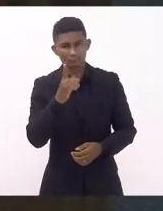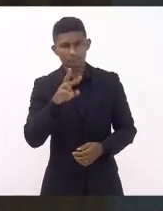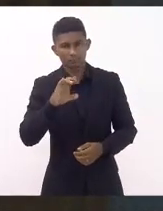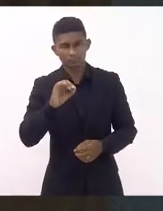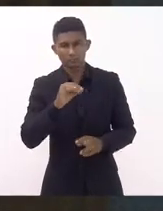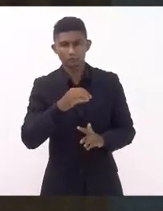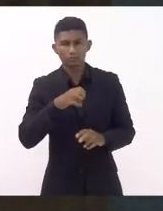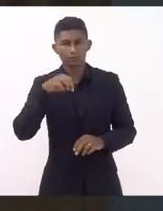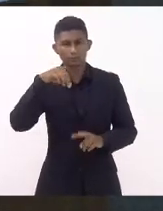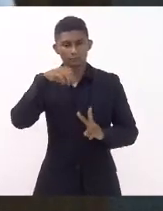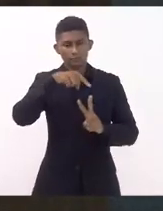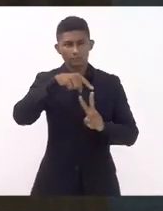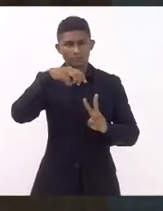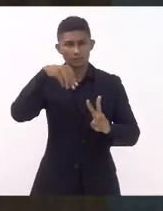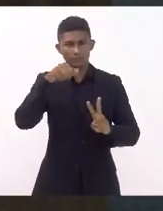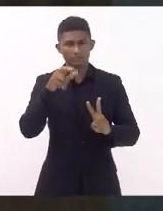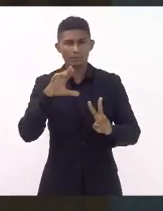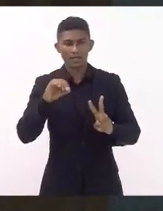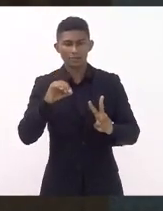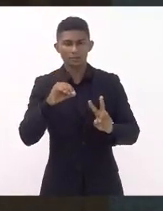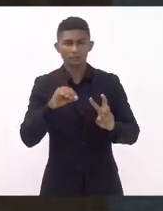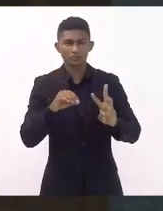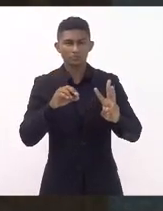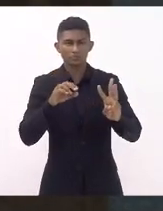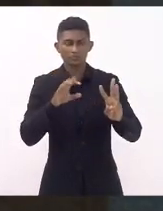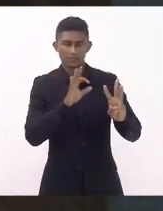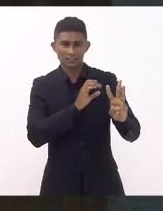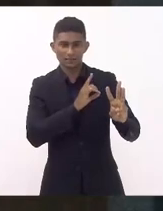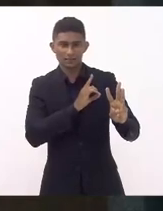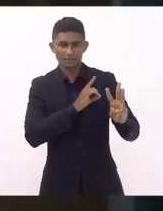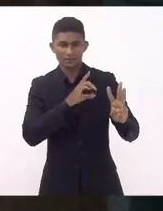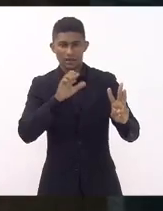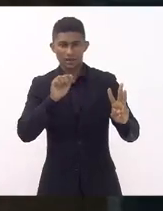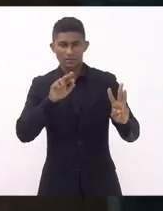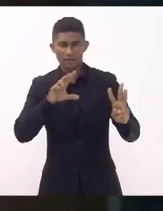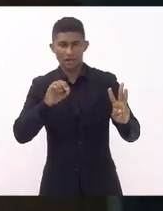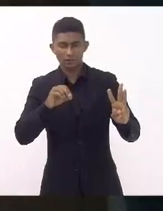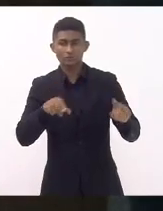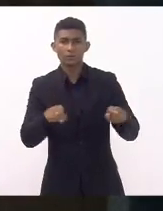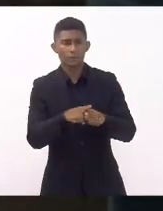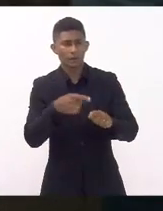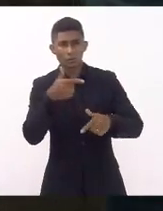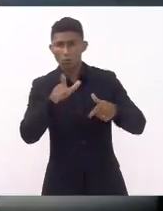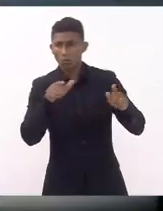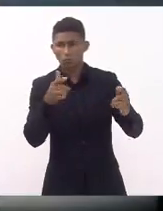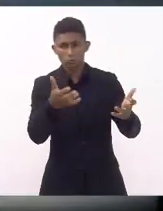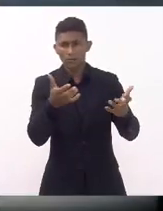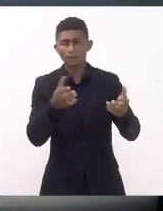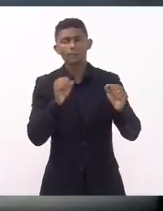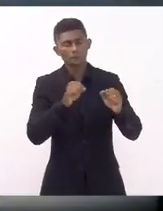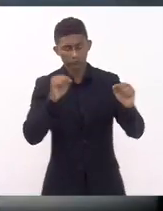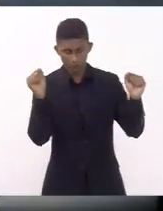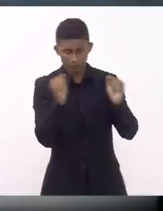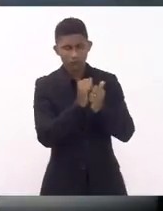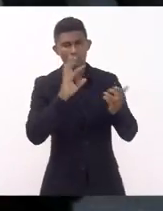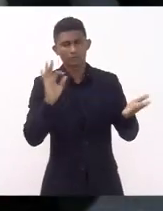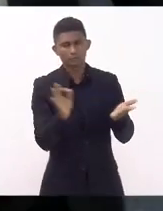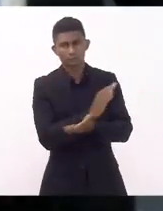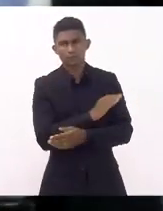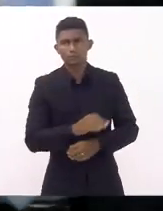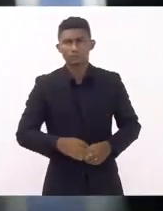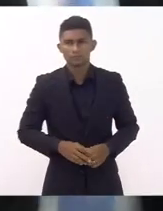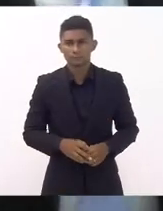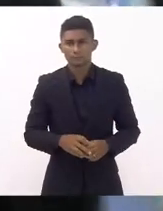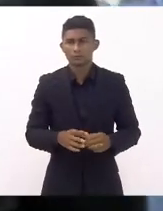Márcio Gualberto e delegado Carlos Augusto. E todos os outros que desejarem. Presidente, só se me permite, esse é o